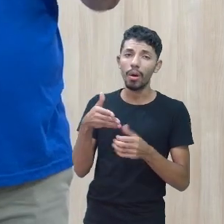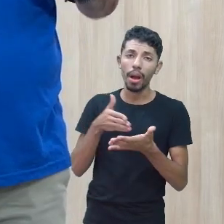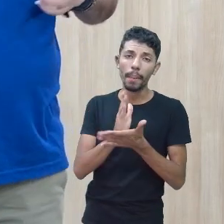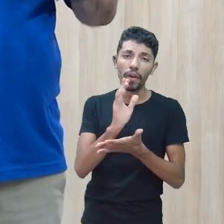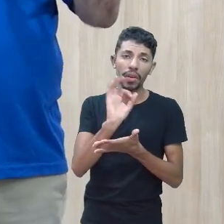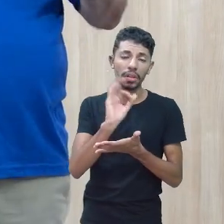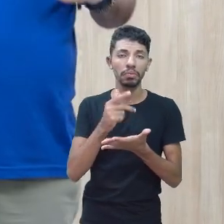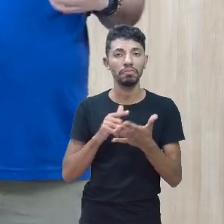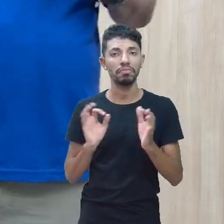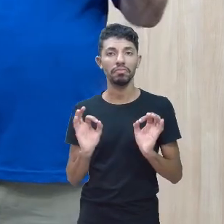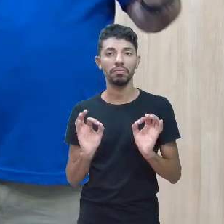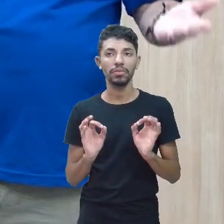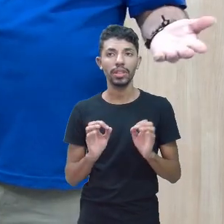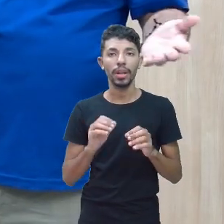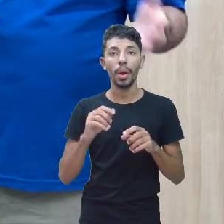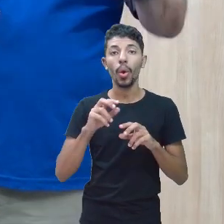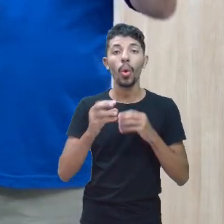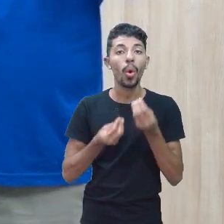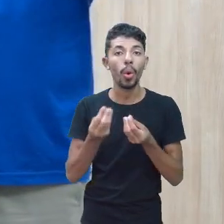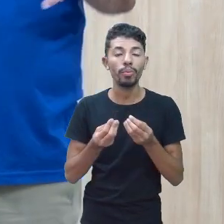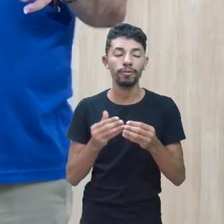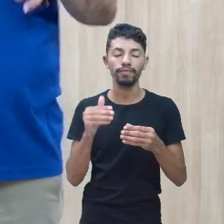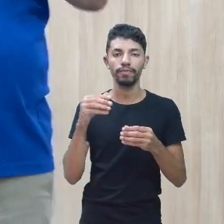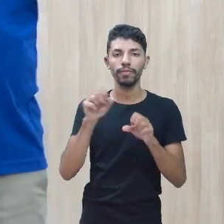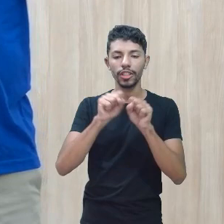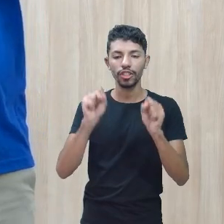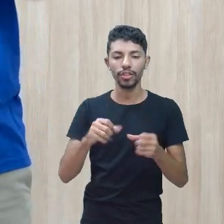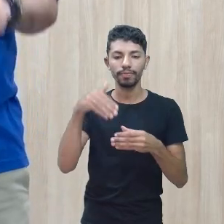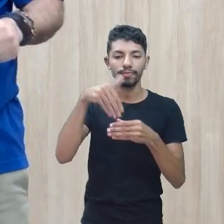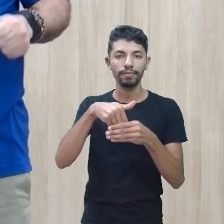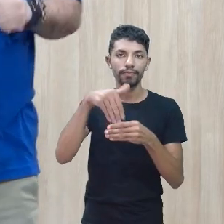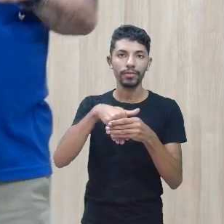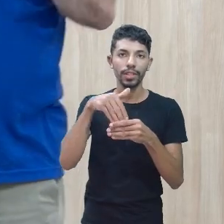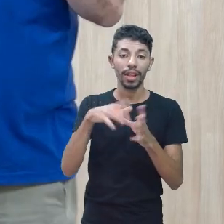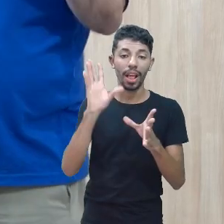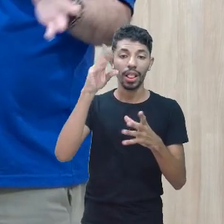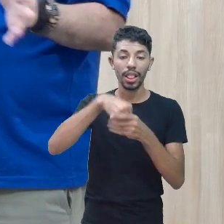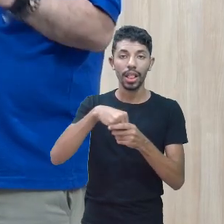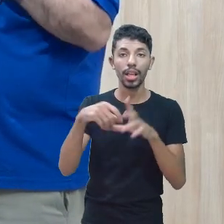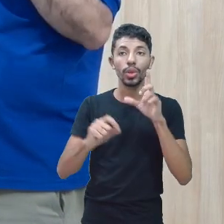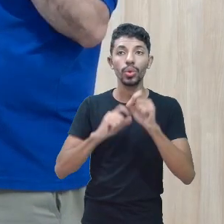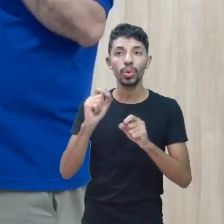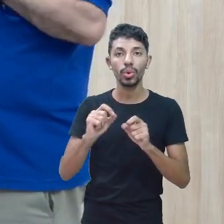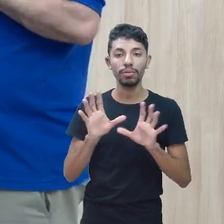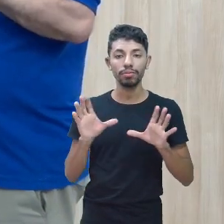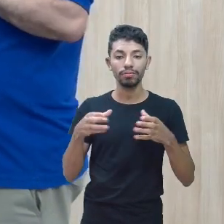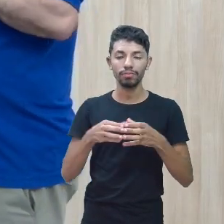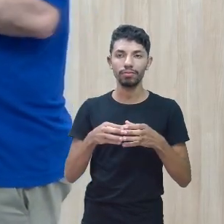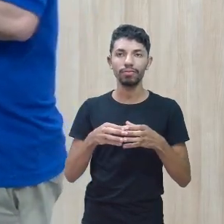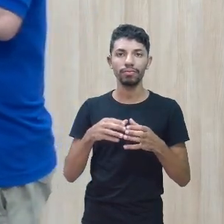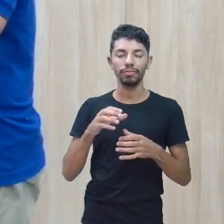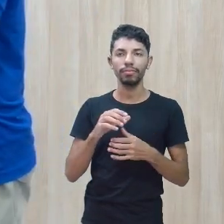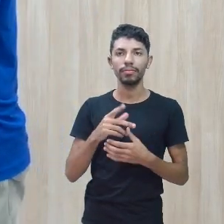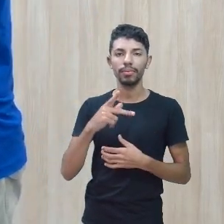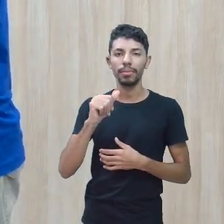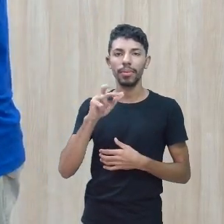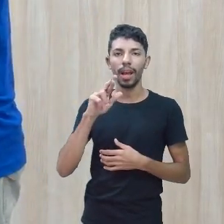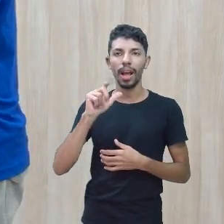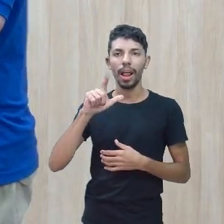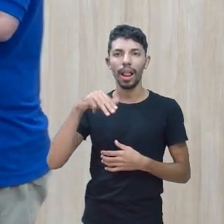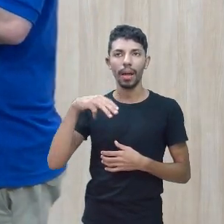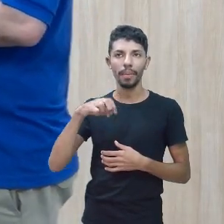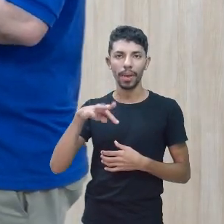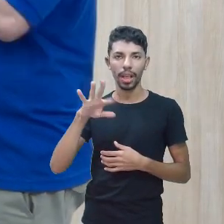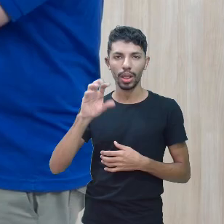meio de um sistema de votação, né, dentro do parlamento. Mas, no caso de